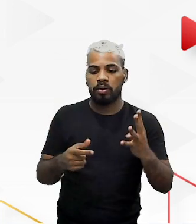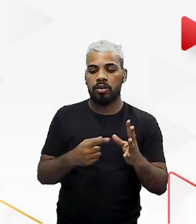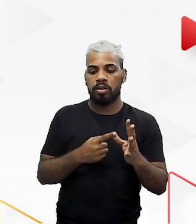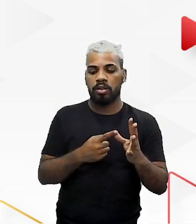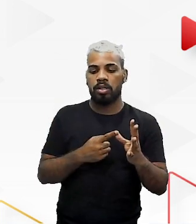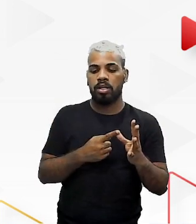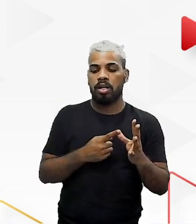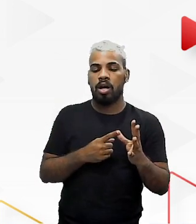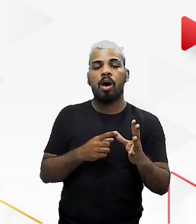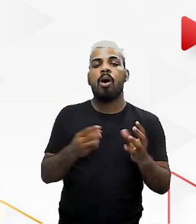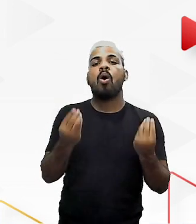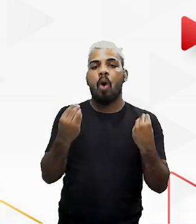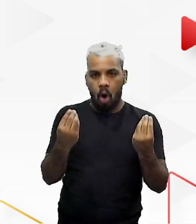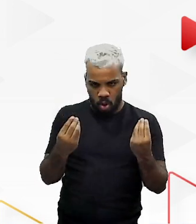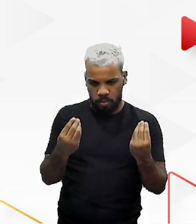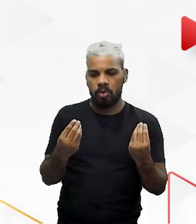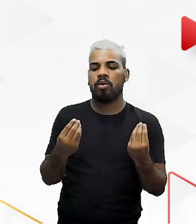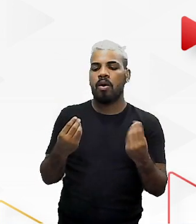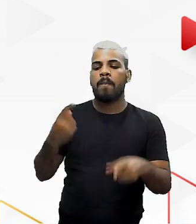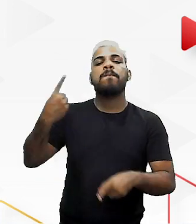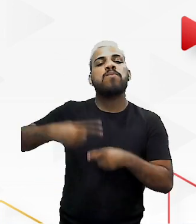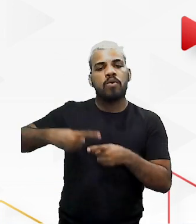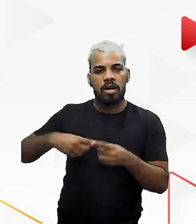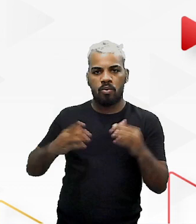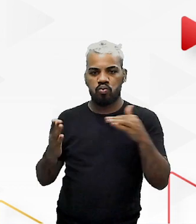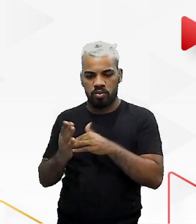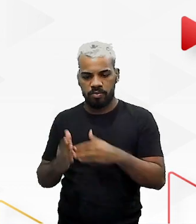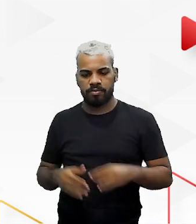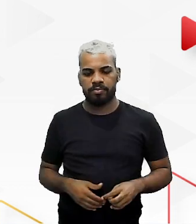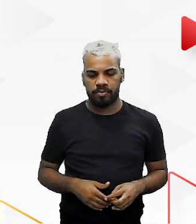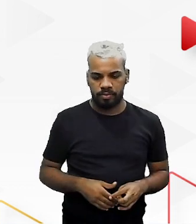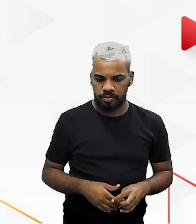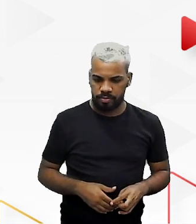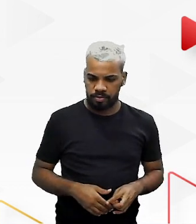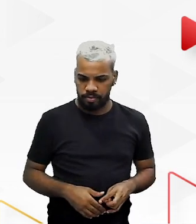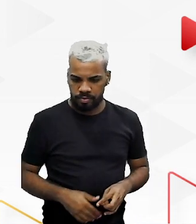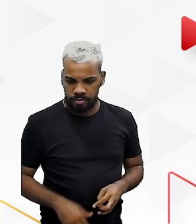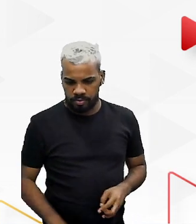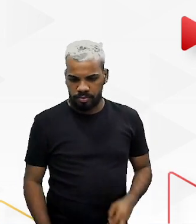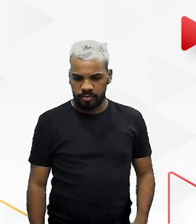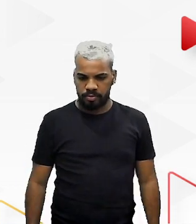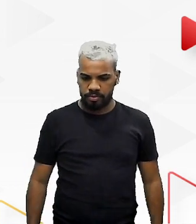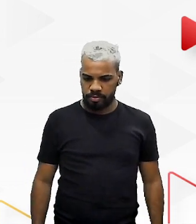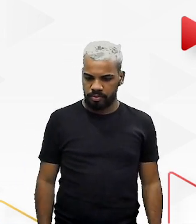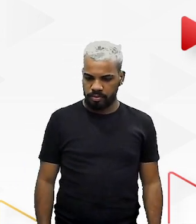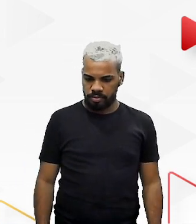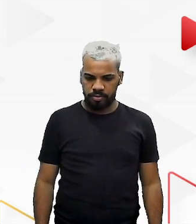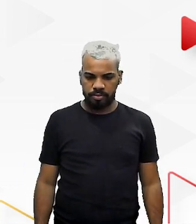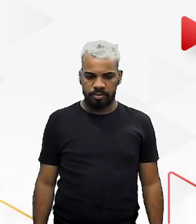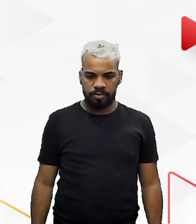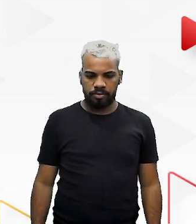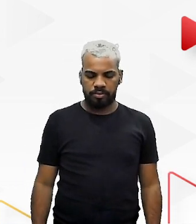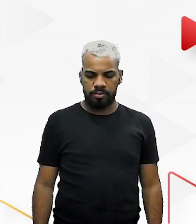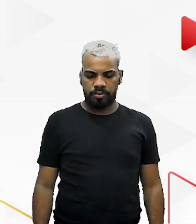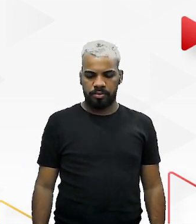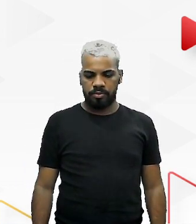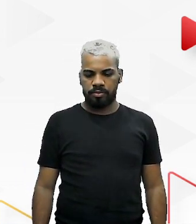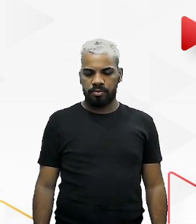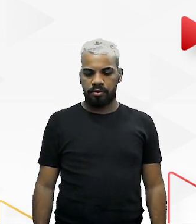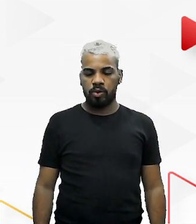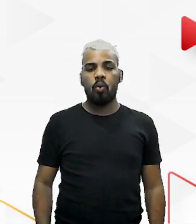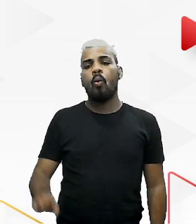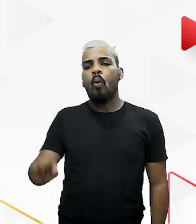parágrafo do gênero notícia, é what, who, when, where, how, why. O